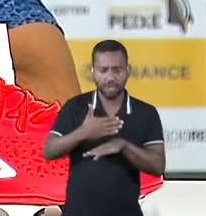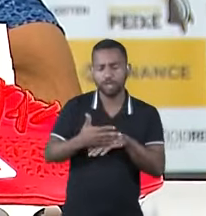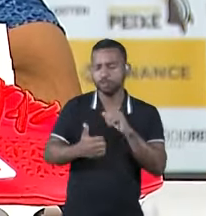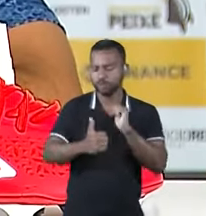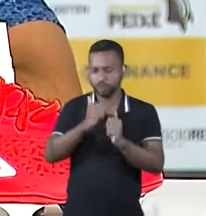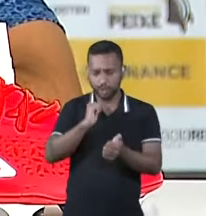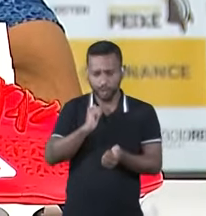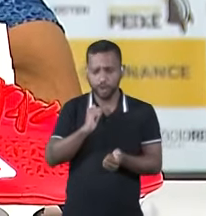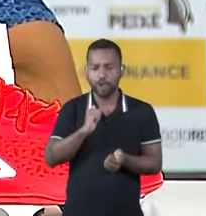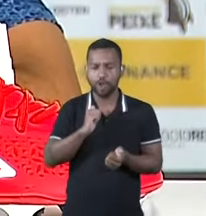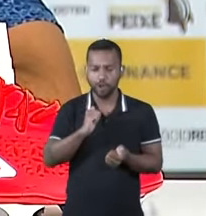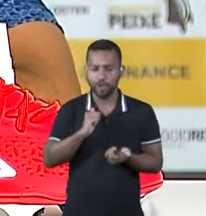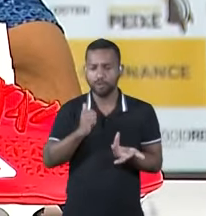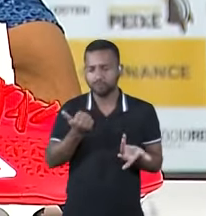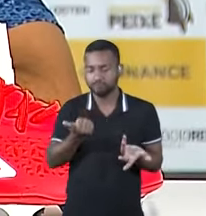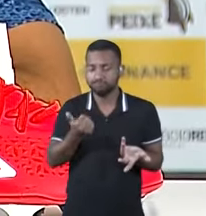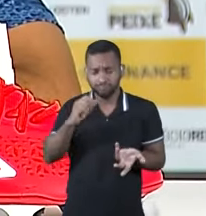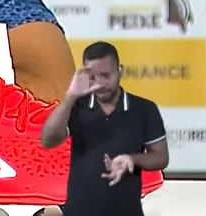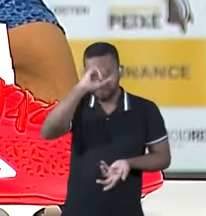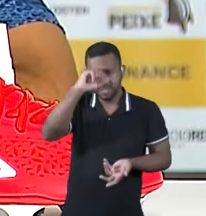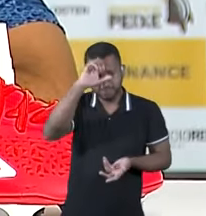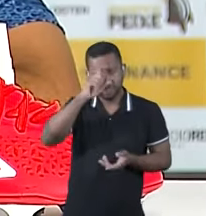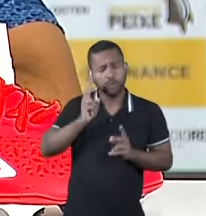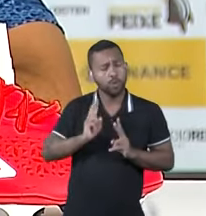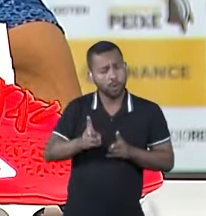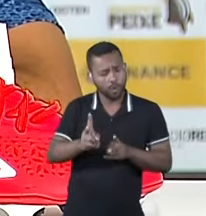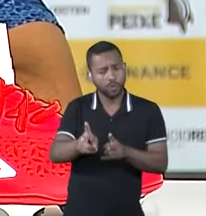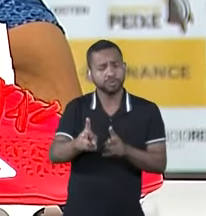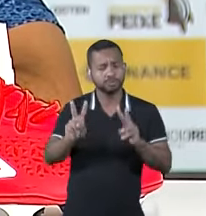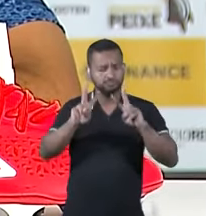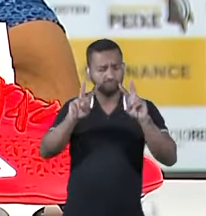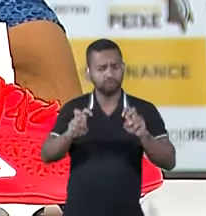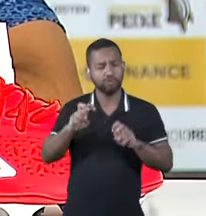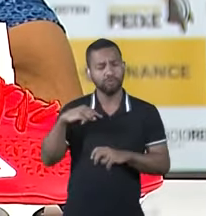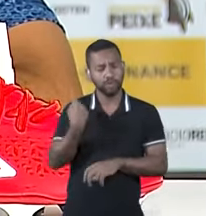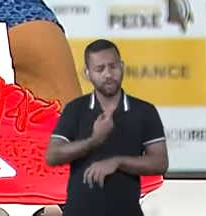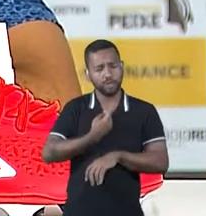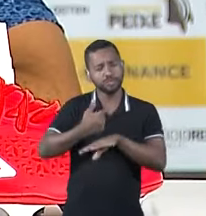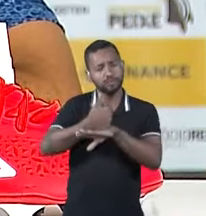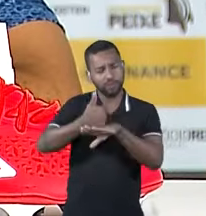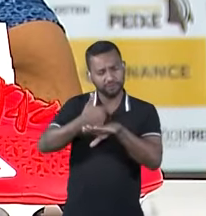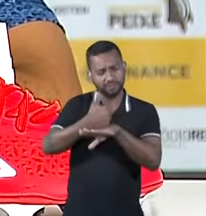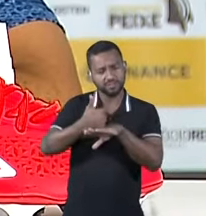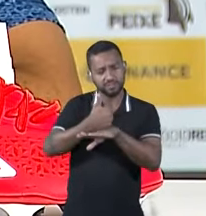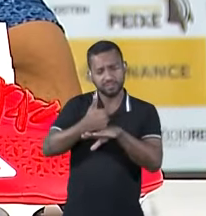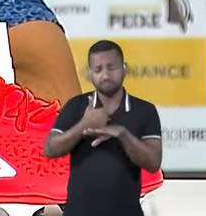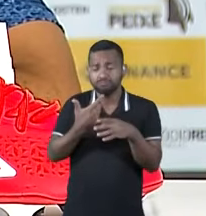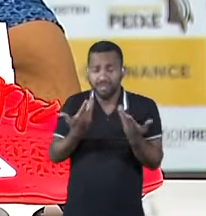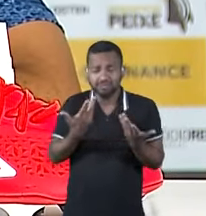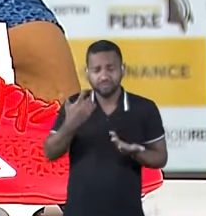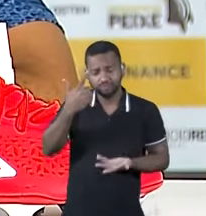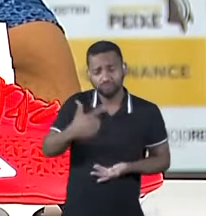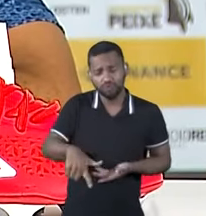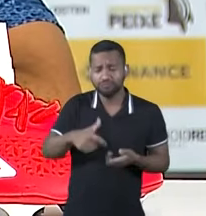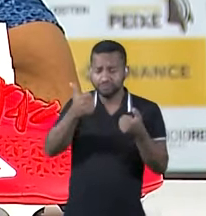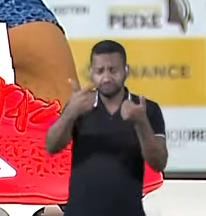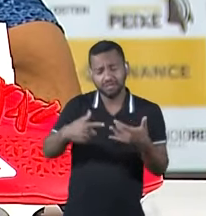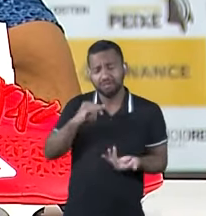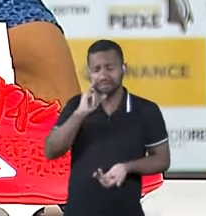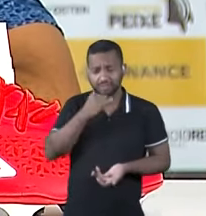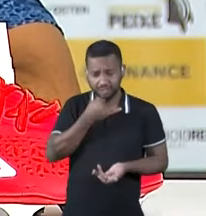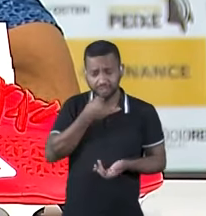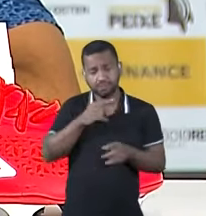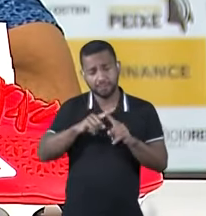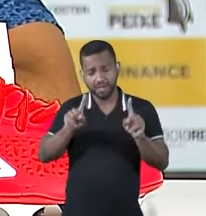jogos. É um aprendizado constante a nossa profissão. Mas repetindo, cara, triste pelo jogo, mas